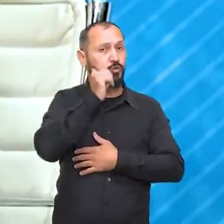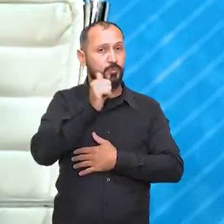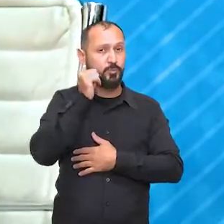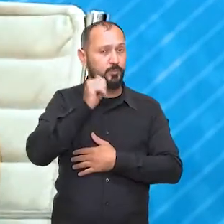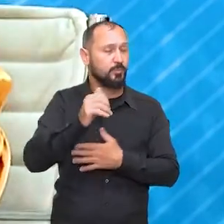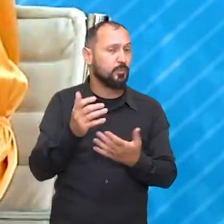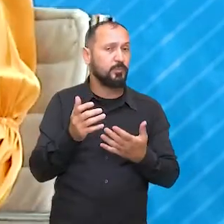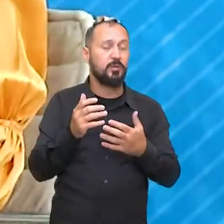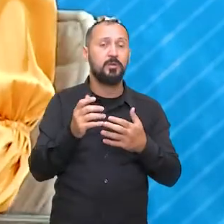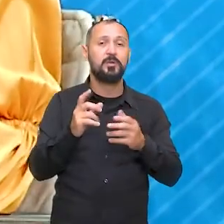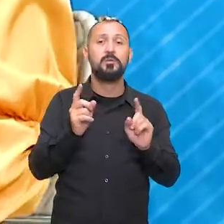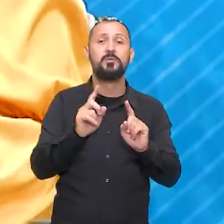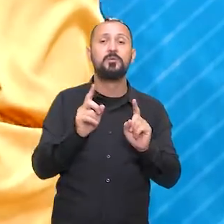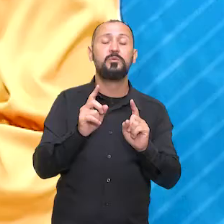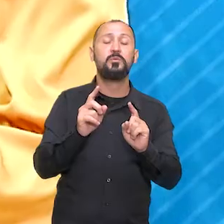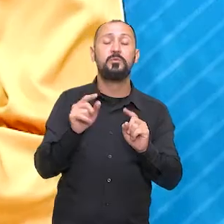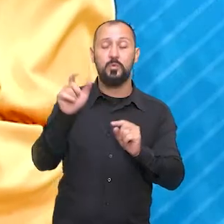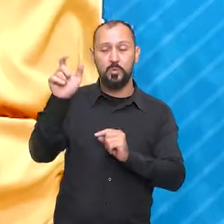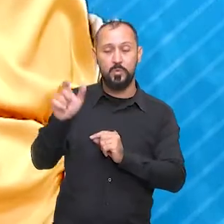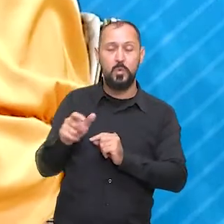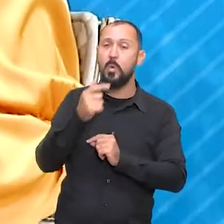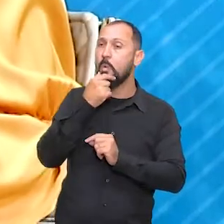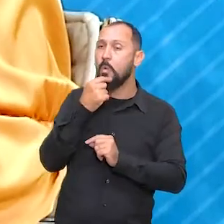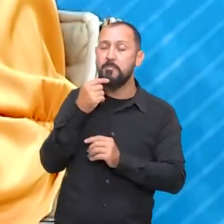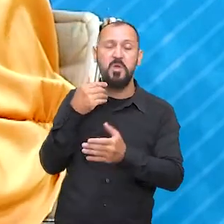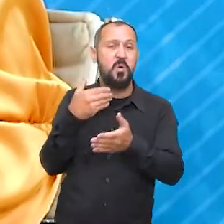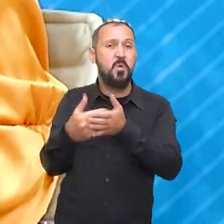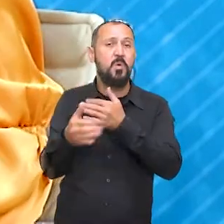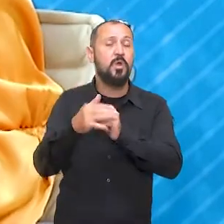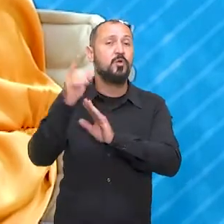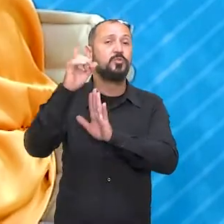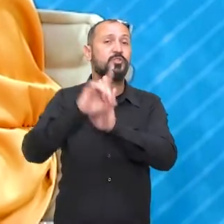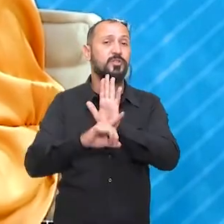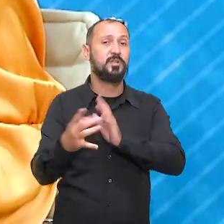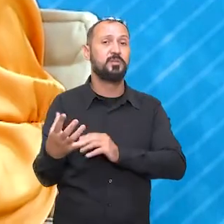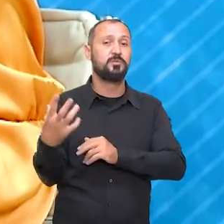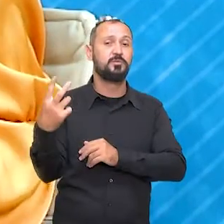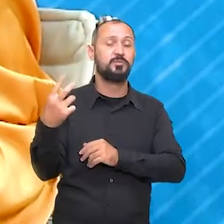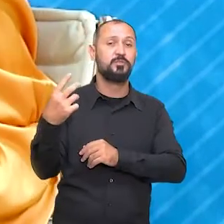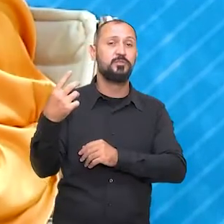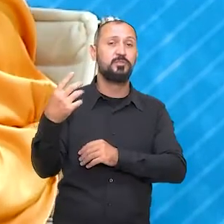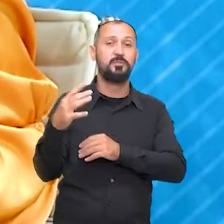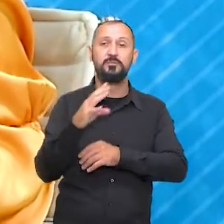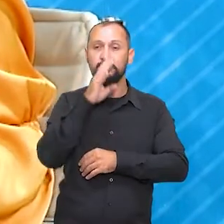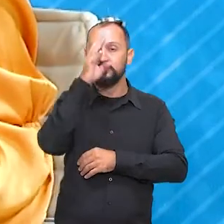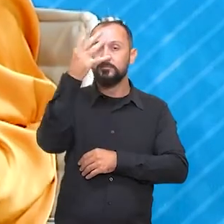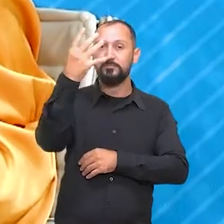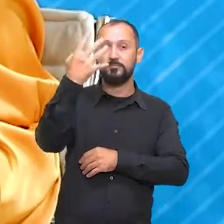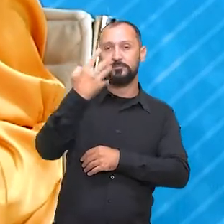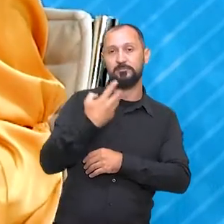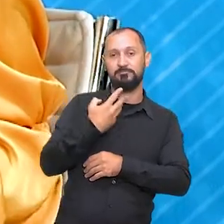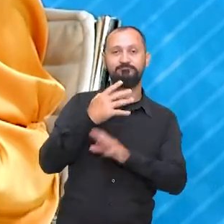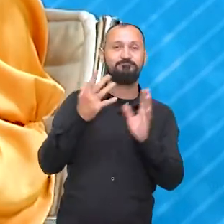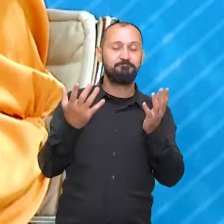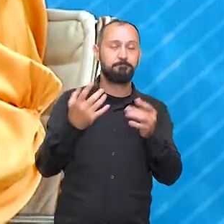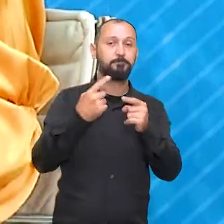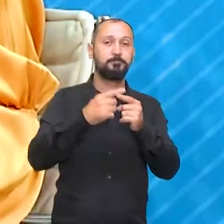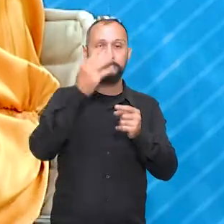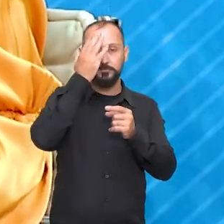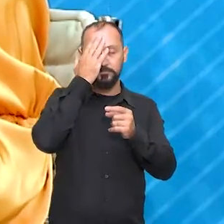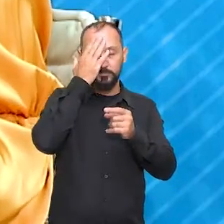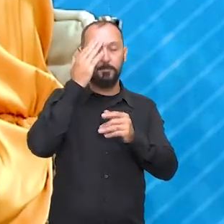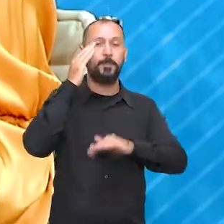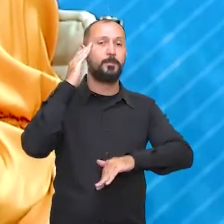mulher não dão ao homem ou a qualquer outra pessoa o direito de julgá-la. É evidente, né, que a